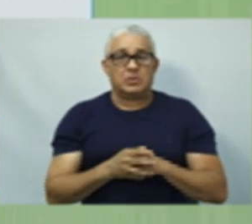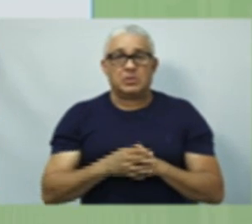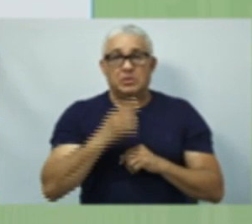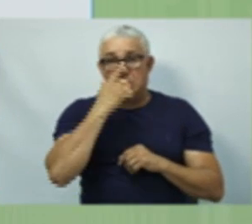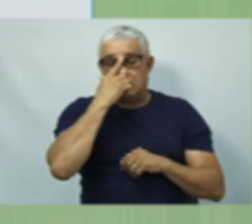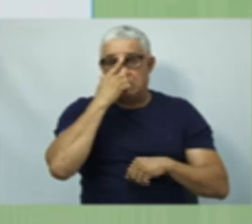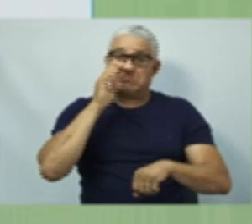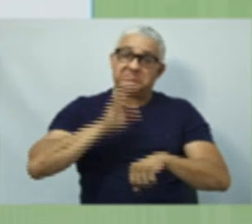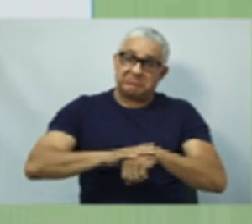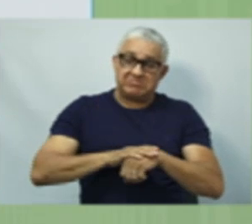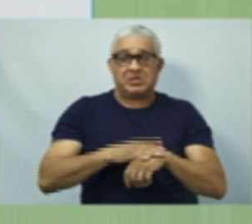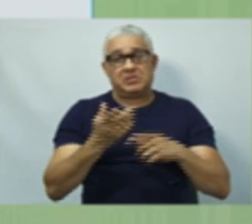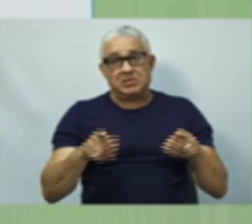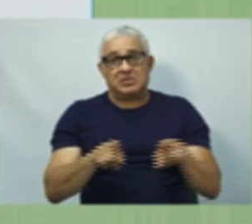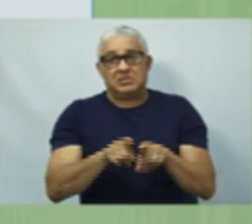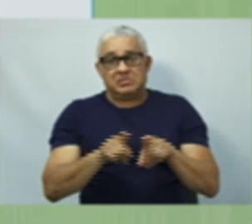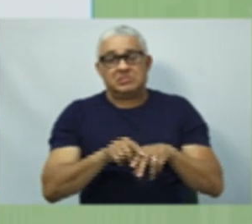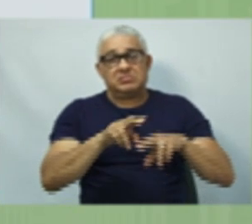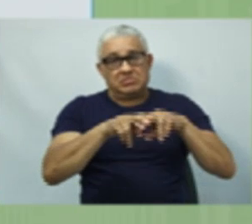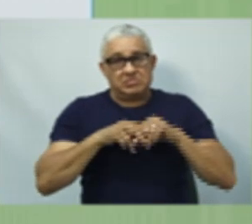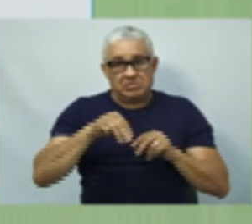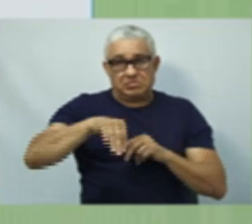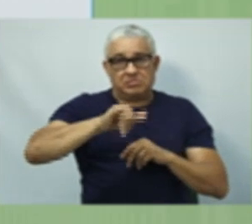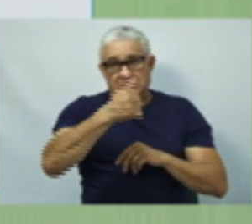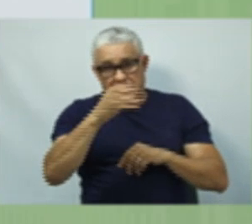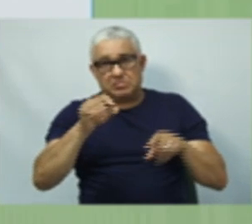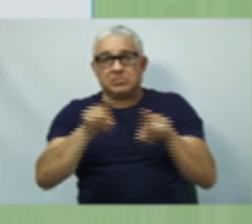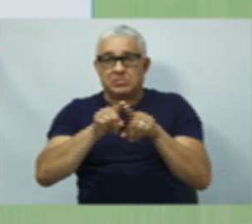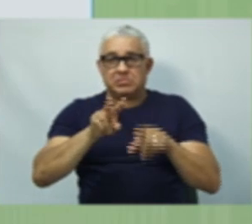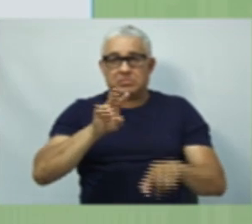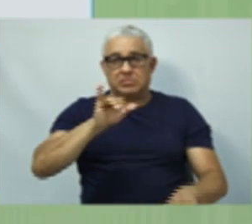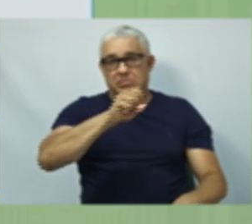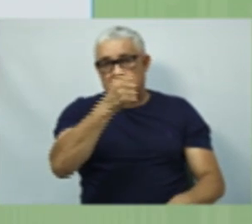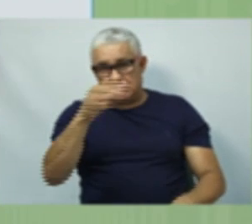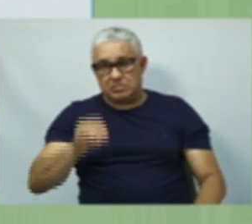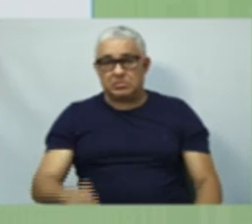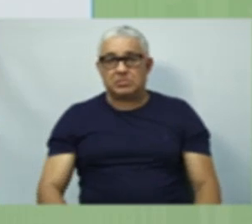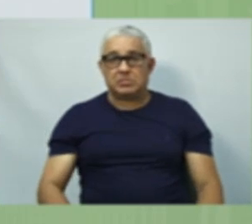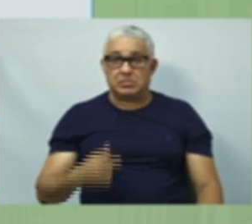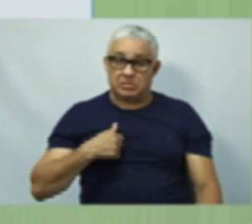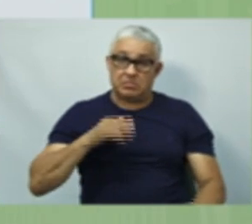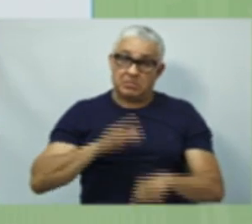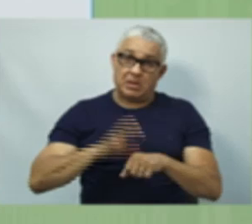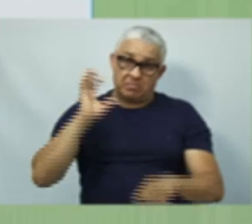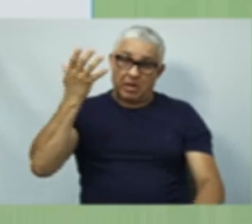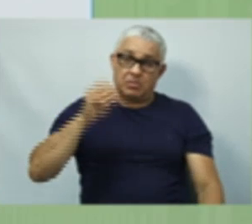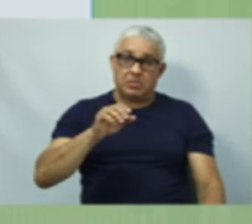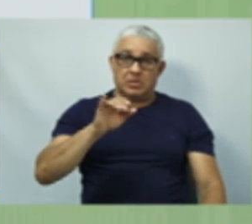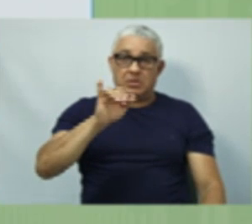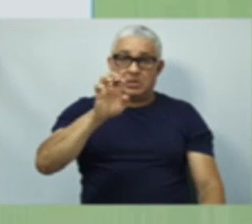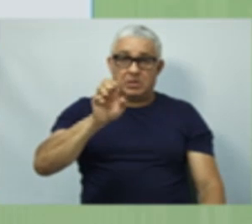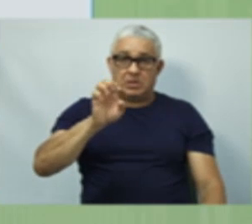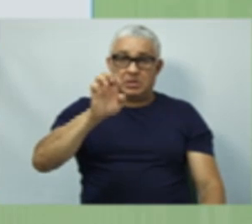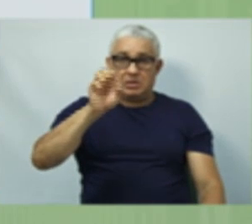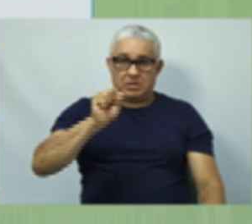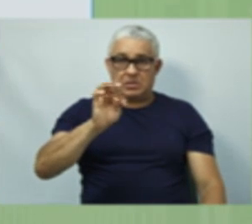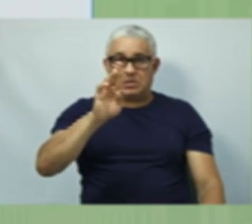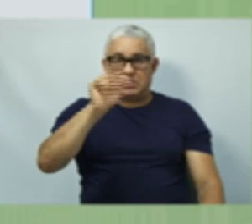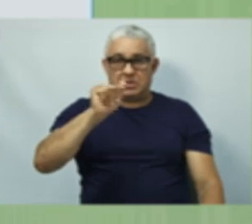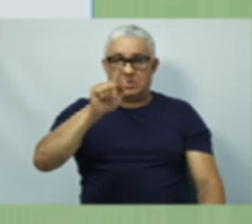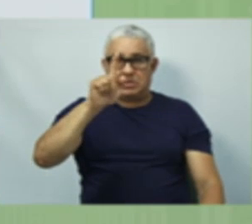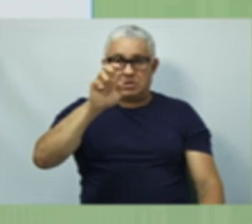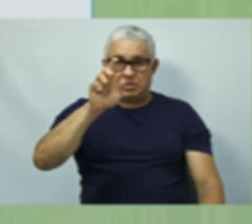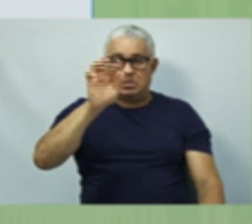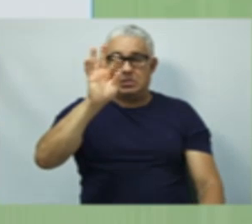determinado tempo? Aí eu, através da minha missão e da minha visão, eu defino uma estratégia e um plano de ação